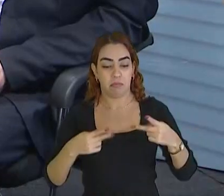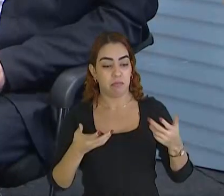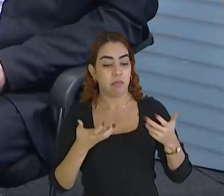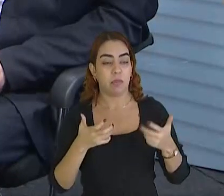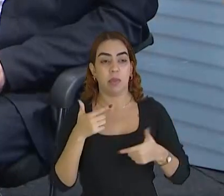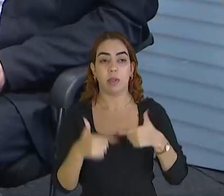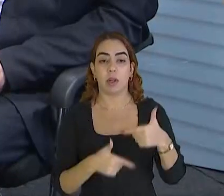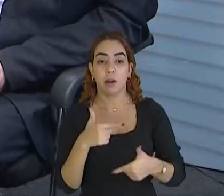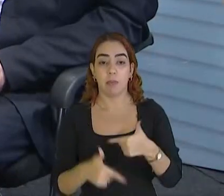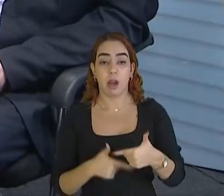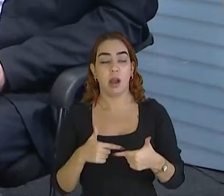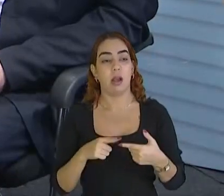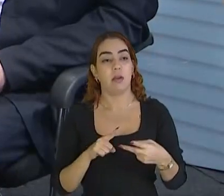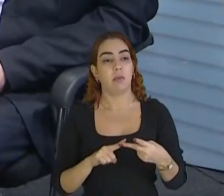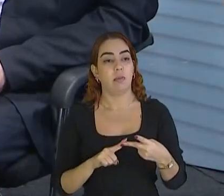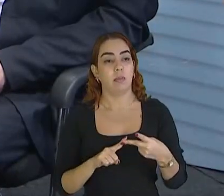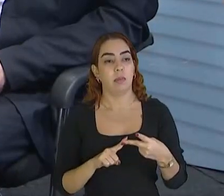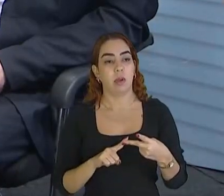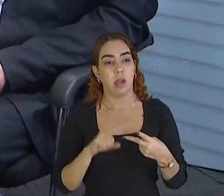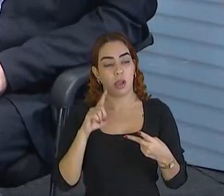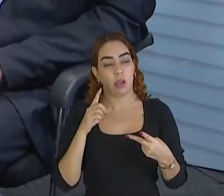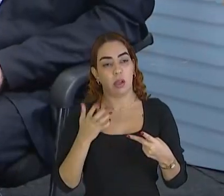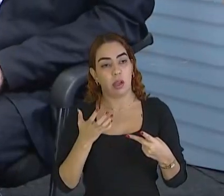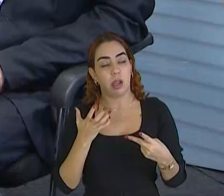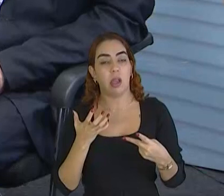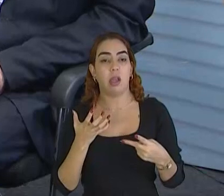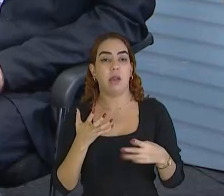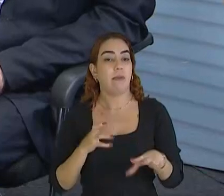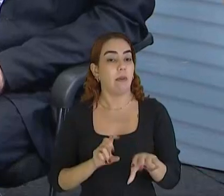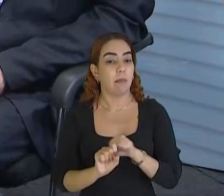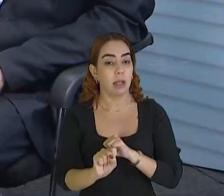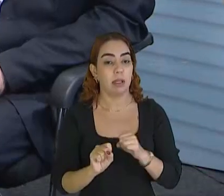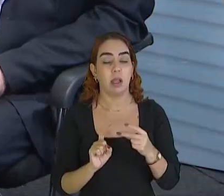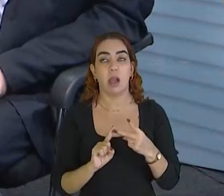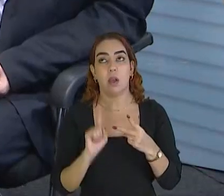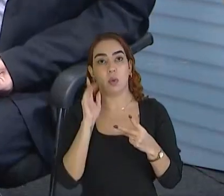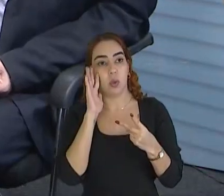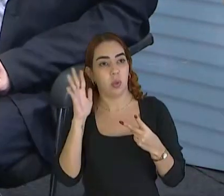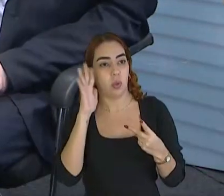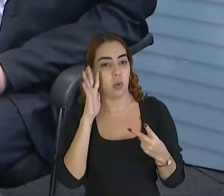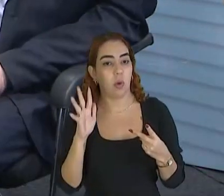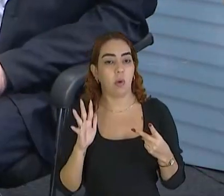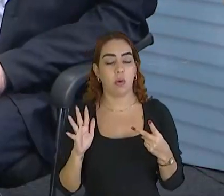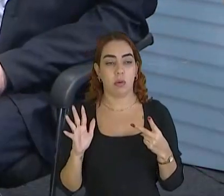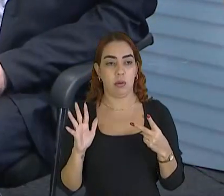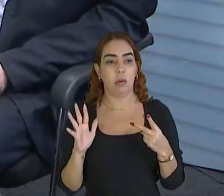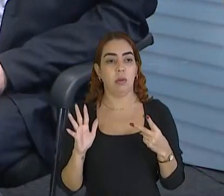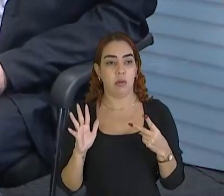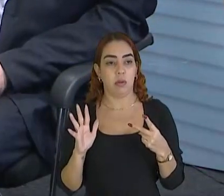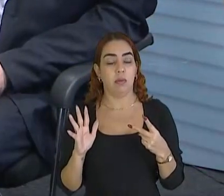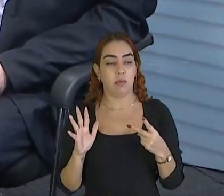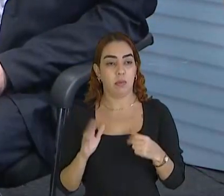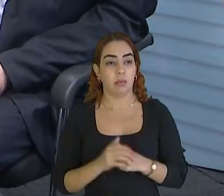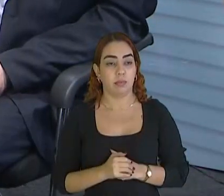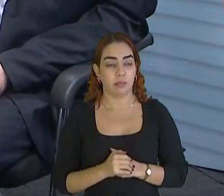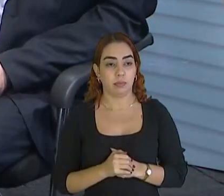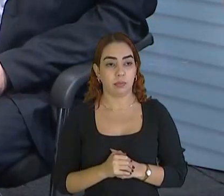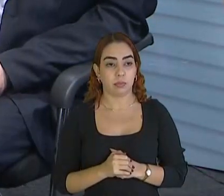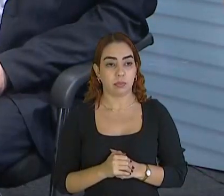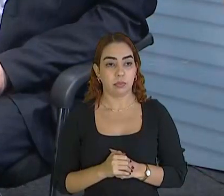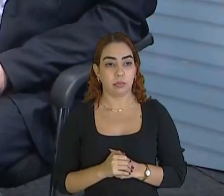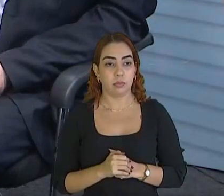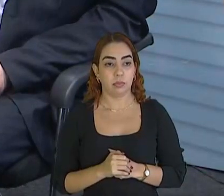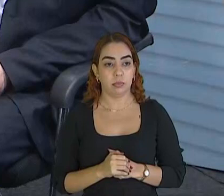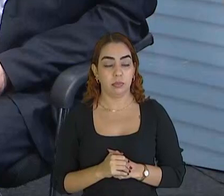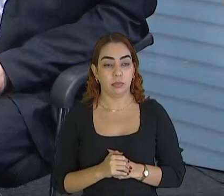ele demanda trabalho, educação, né? Ele demanda serviços. Ele tem sonhos, ele quer. Ele tem sonhos. É. Veja, o que esses anos todos